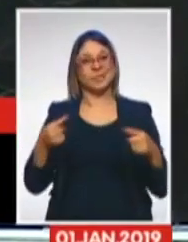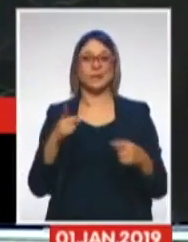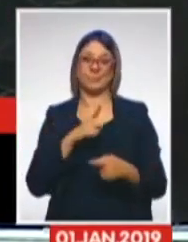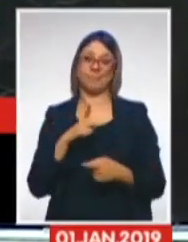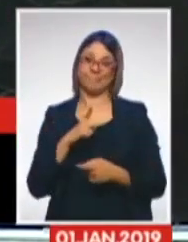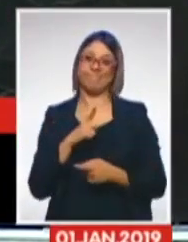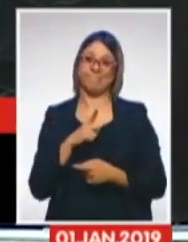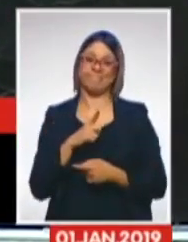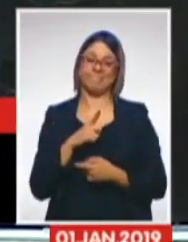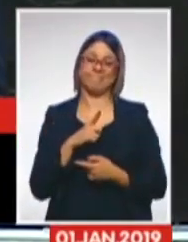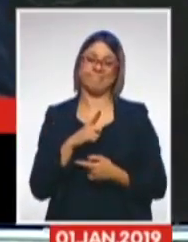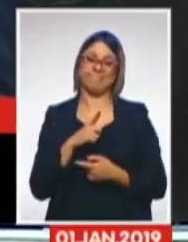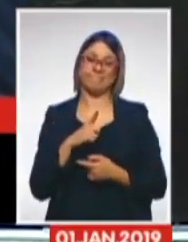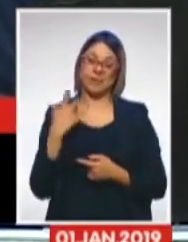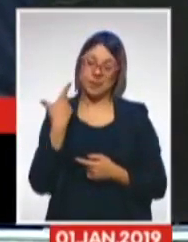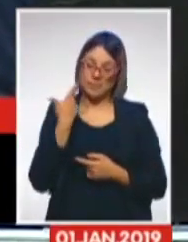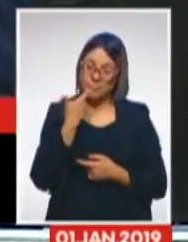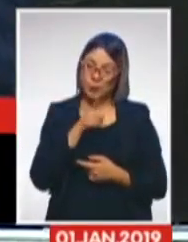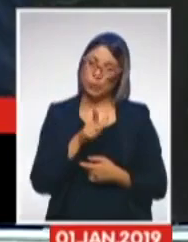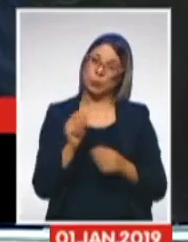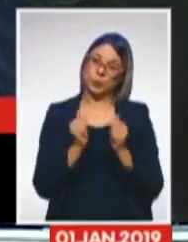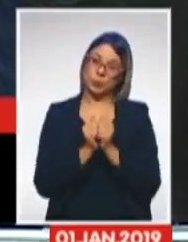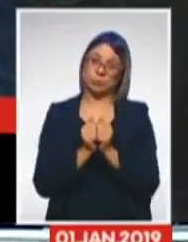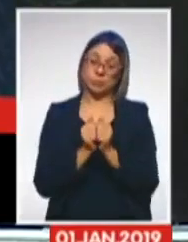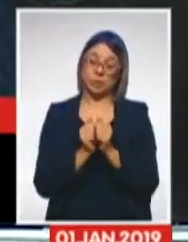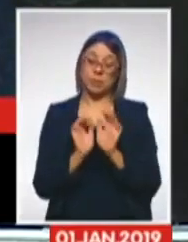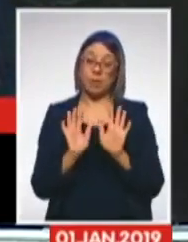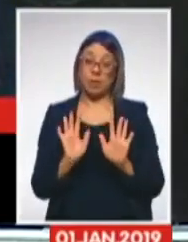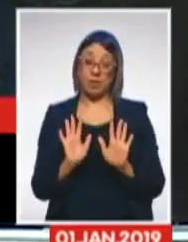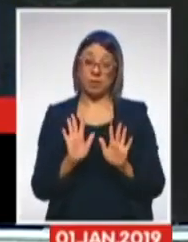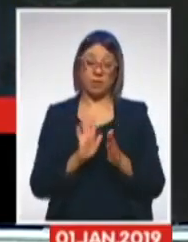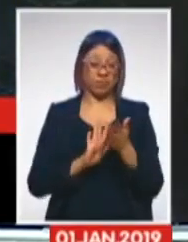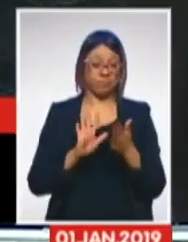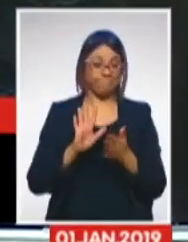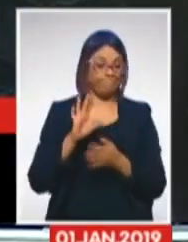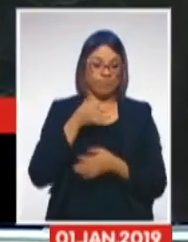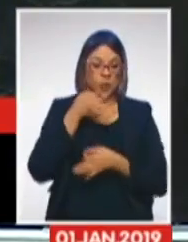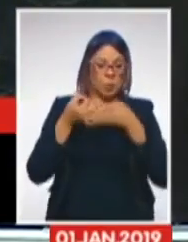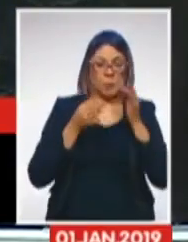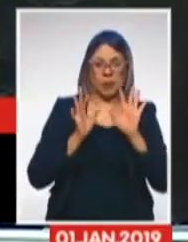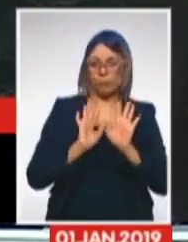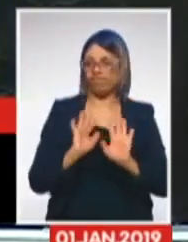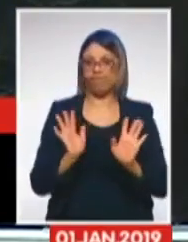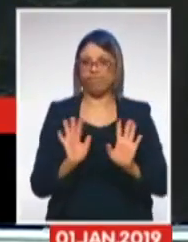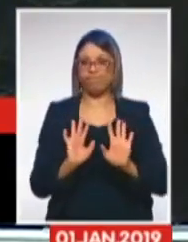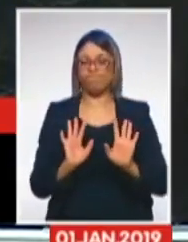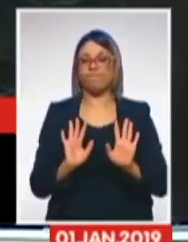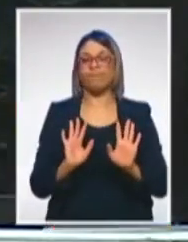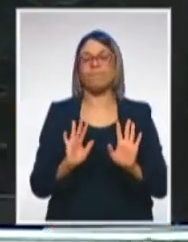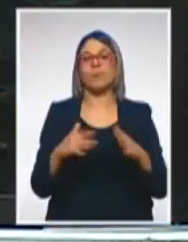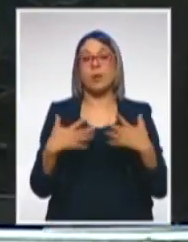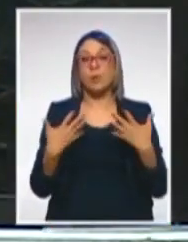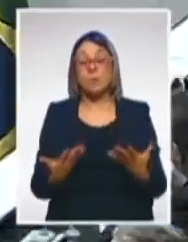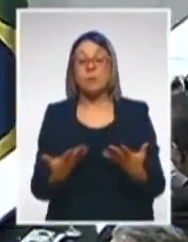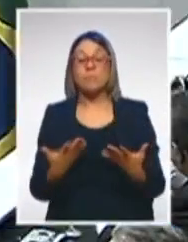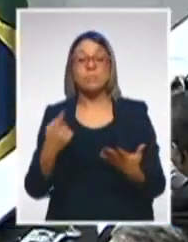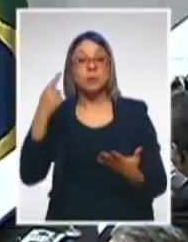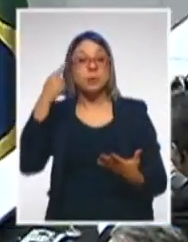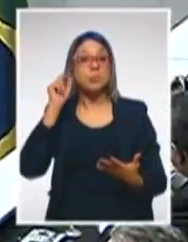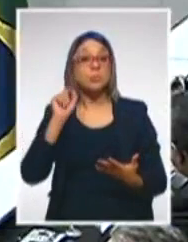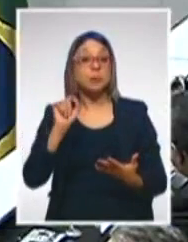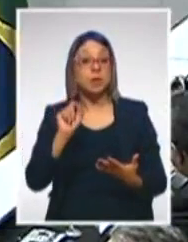juntos. Fato que não tem a ver com ideologias, mas com o pragmatismo de que